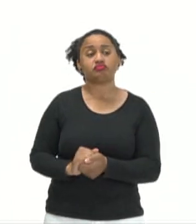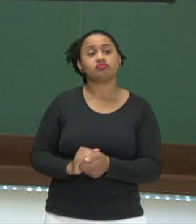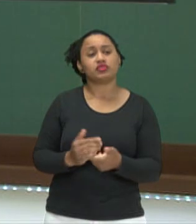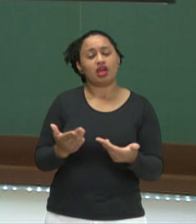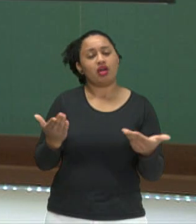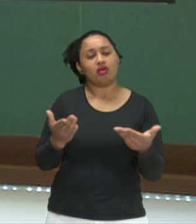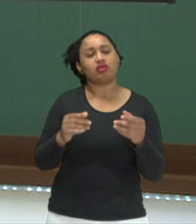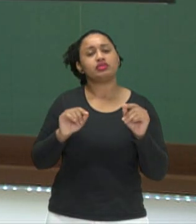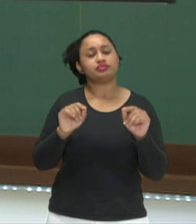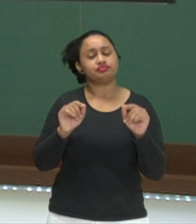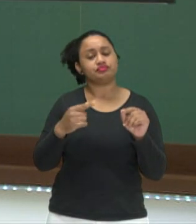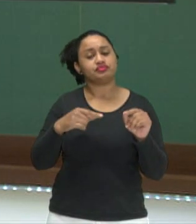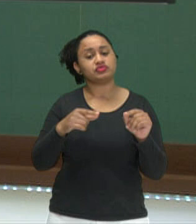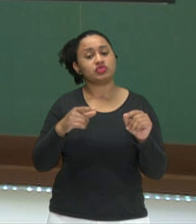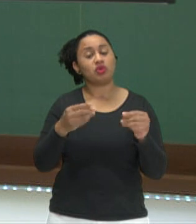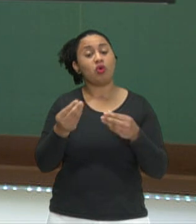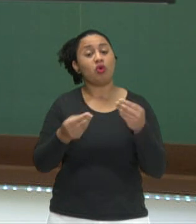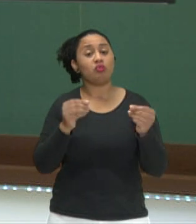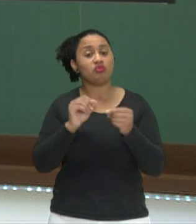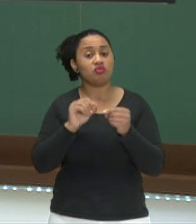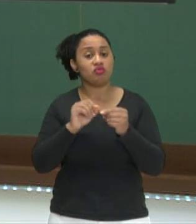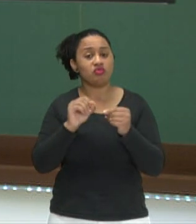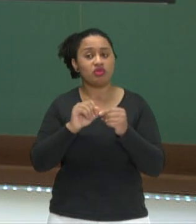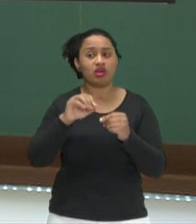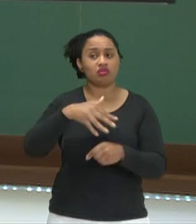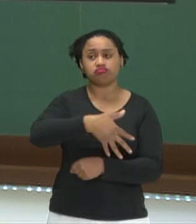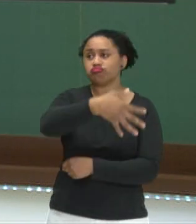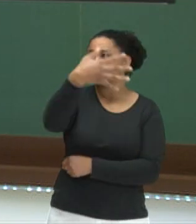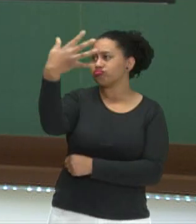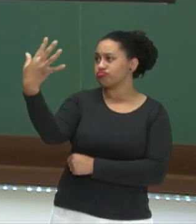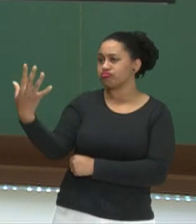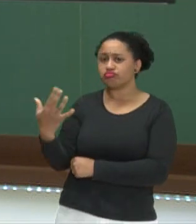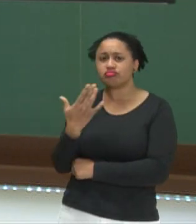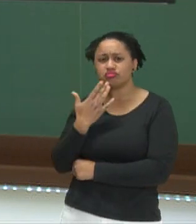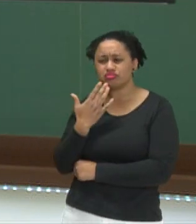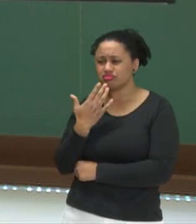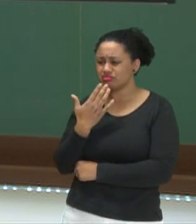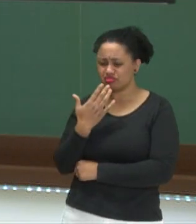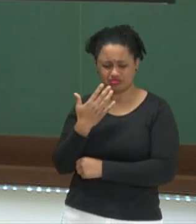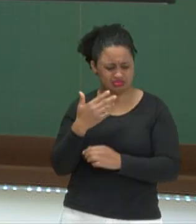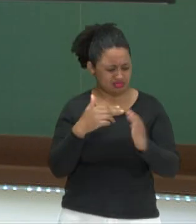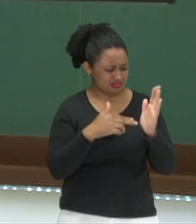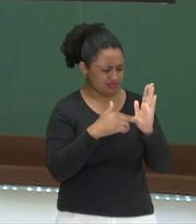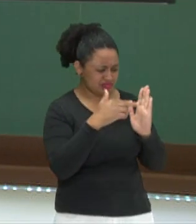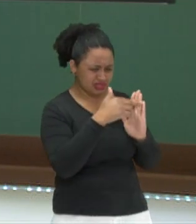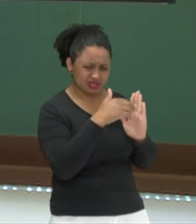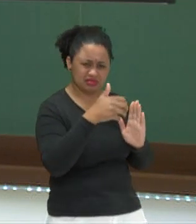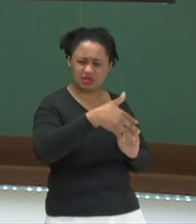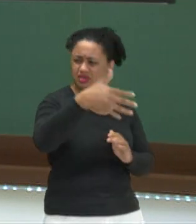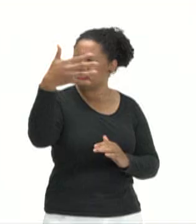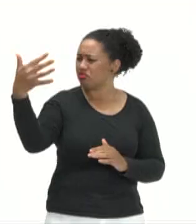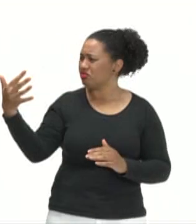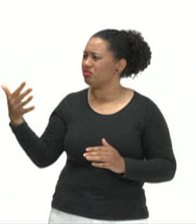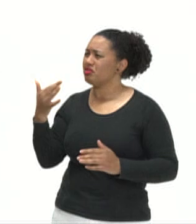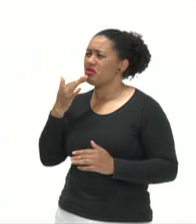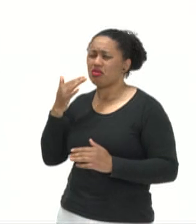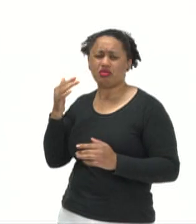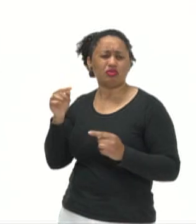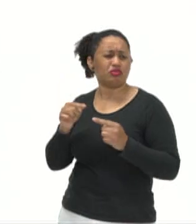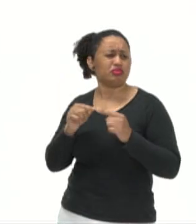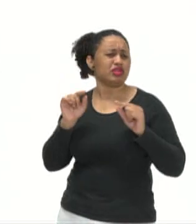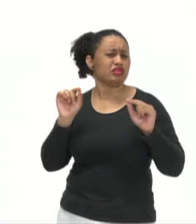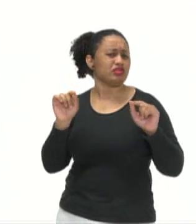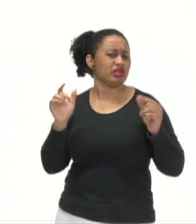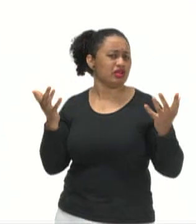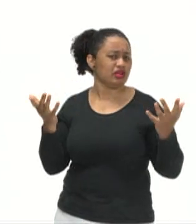vem uma questão, né? Como é que se forma um arco-íris? Daí alguém me disse, mas o que tem a ver o prisma com o arco-íris? Já vamos responder. Mas vocês sabem como é que